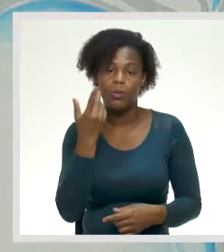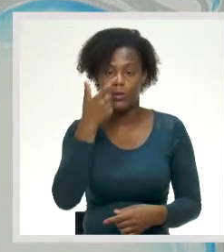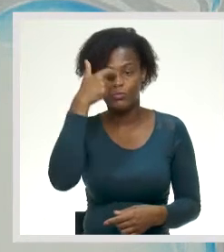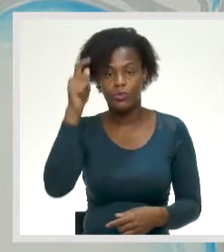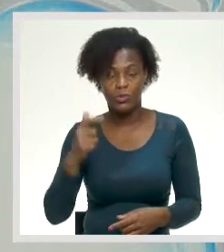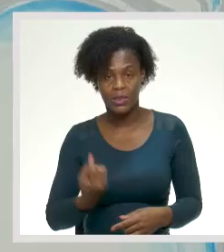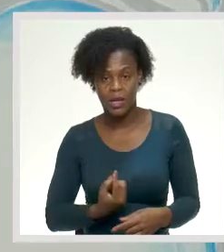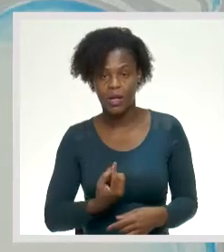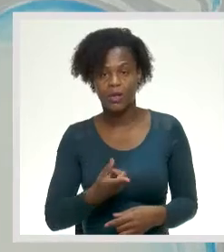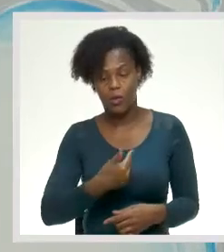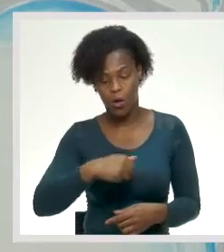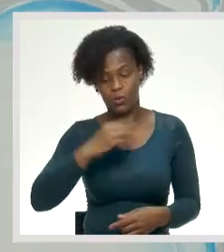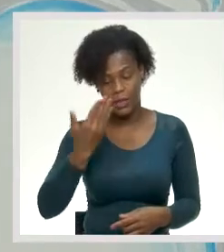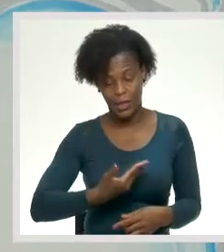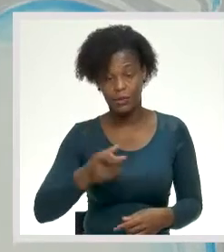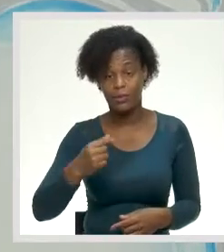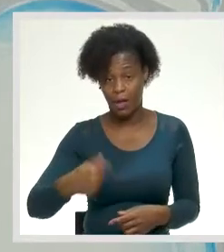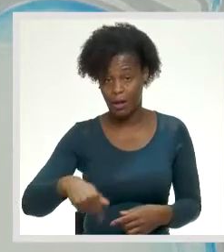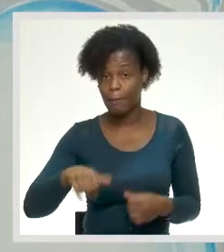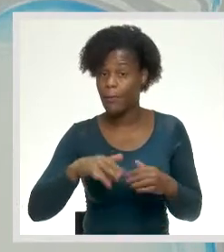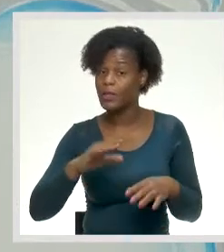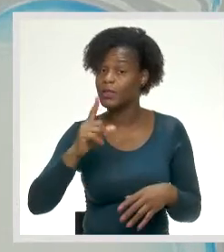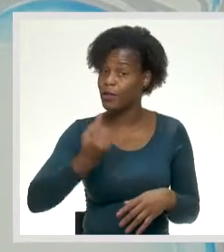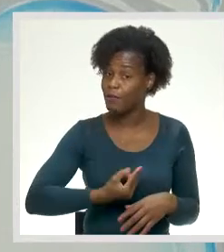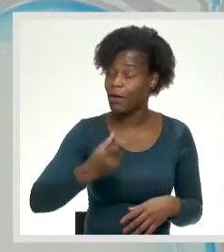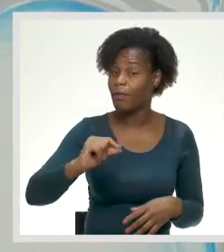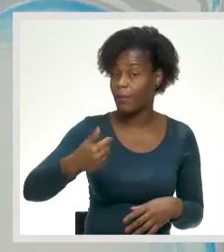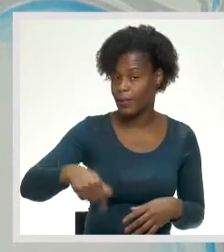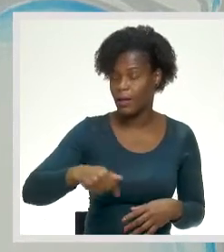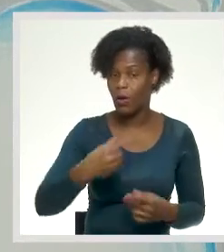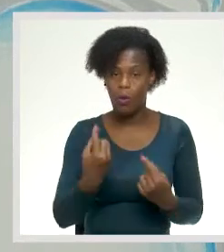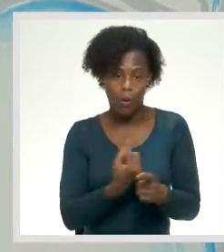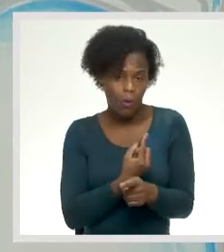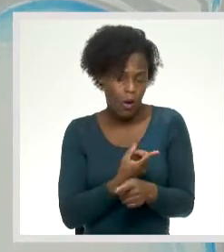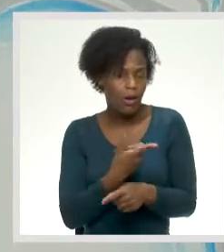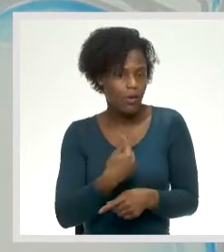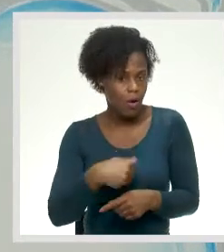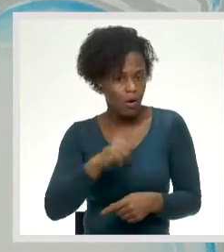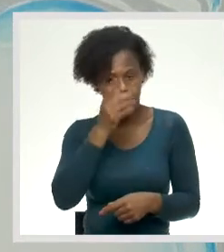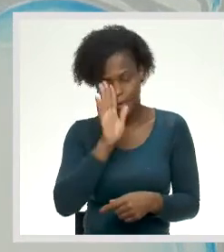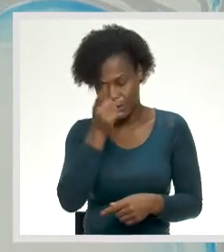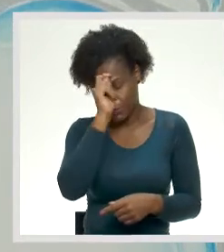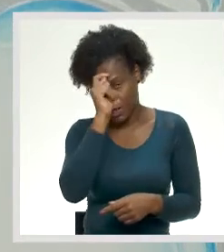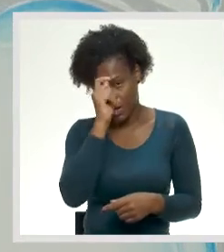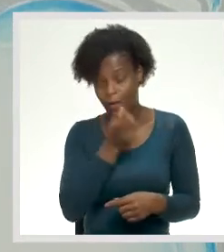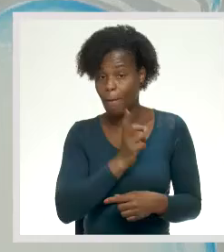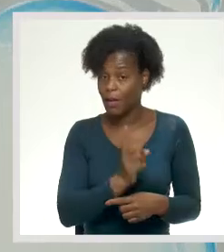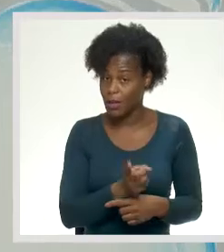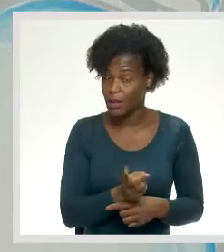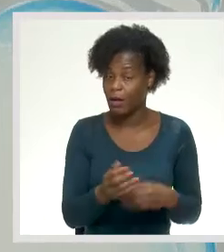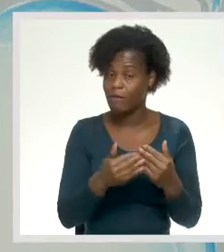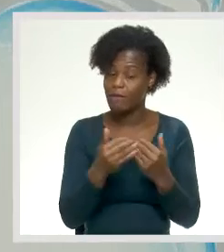seres humanos, temos direitos, mas também temos deveres. Algo que nós temos a cumprir.